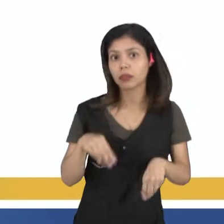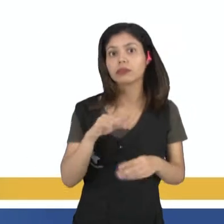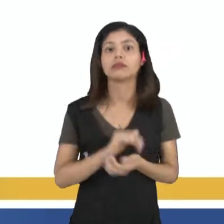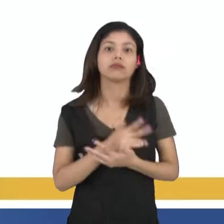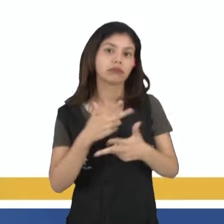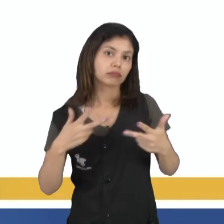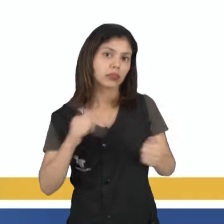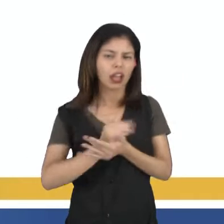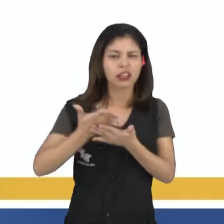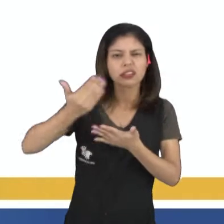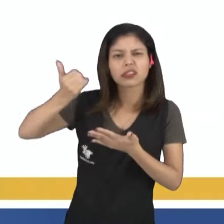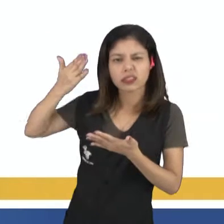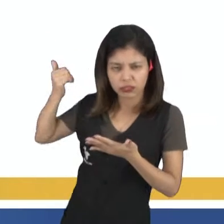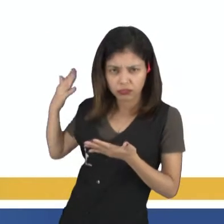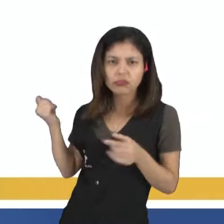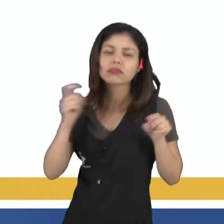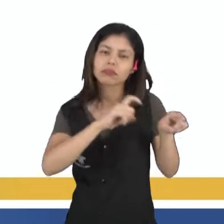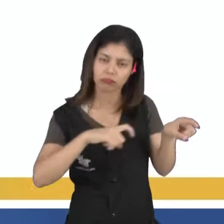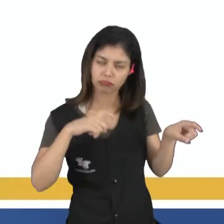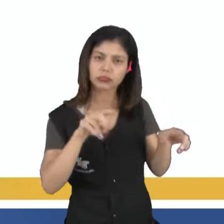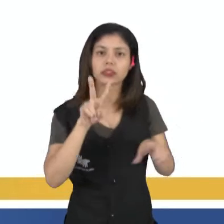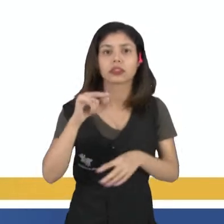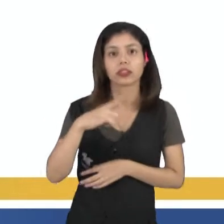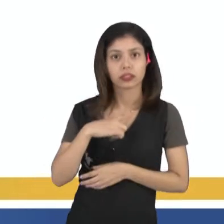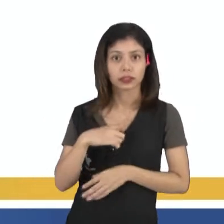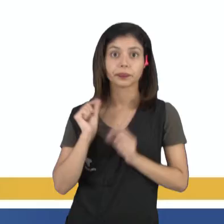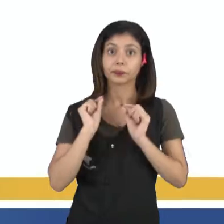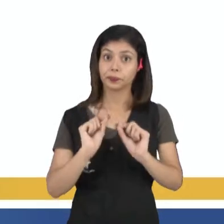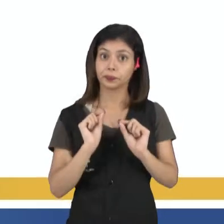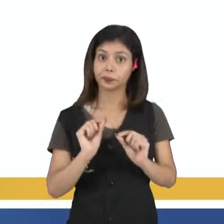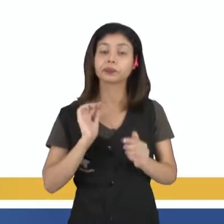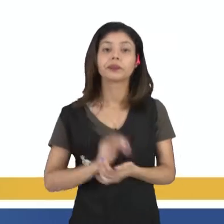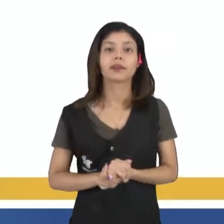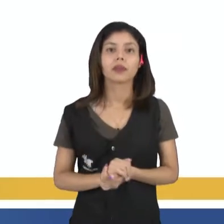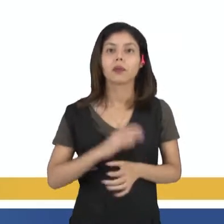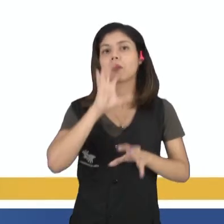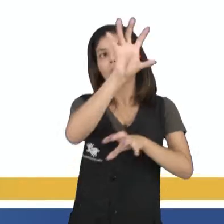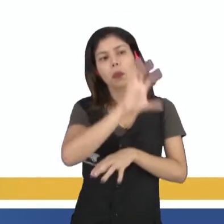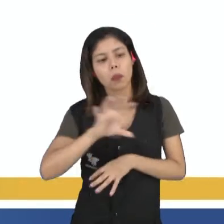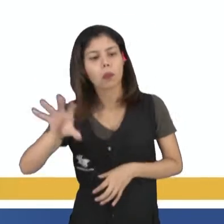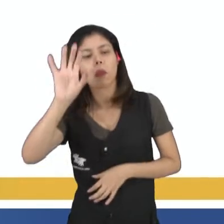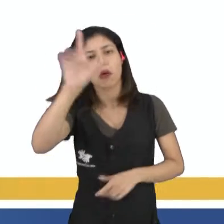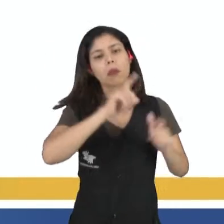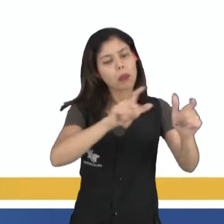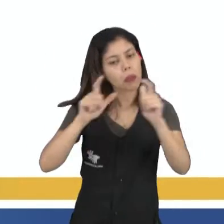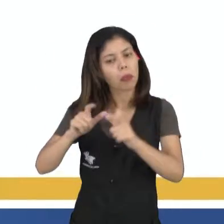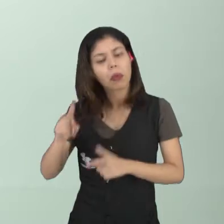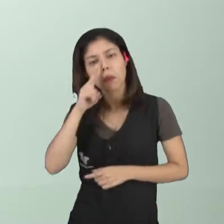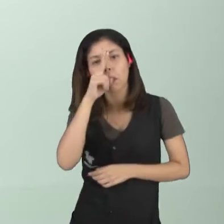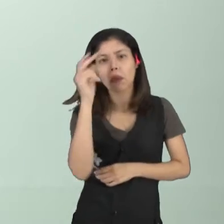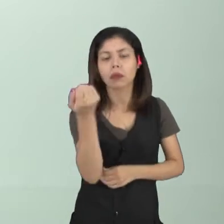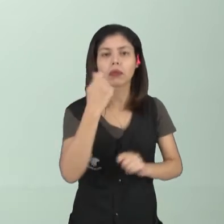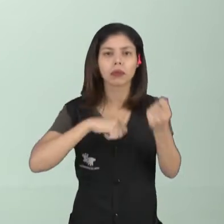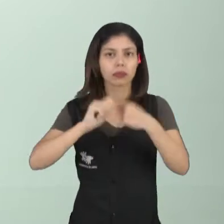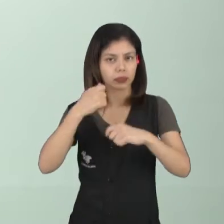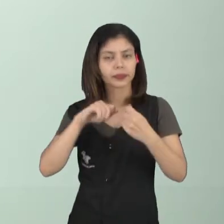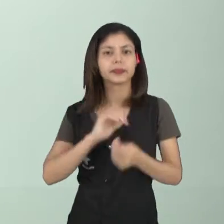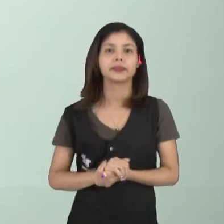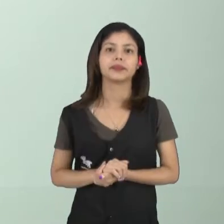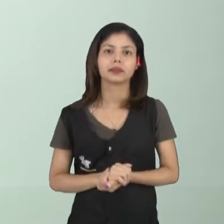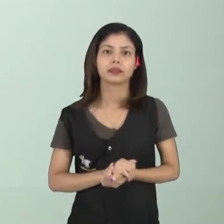dessas dessas antigas áreas agrícolas que vão Então para outra a esse poder